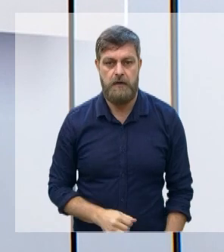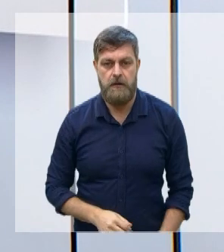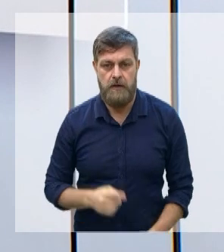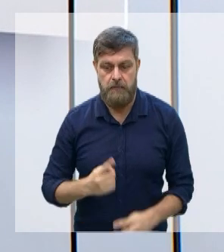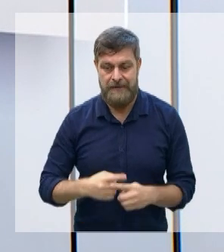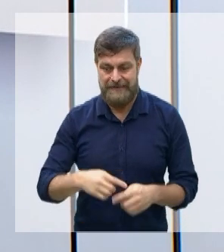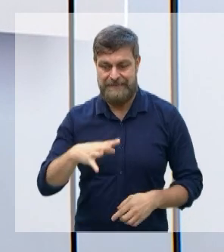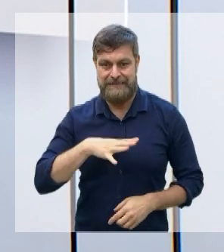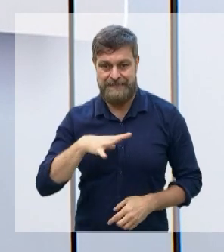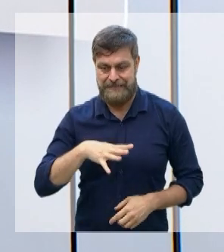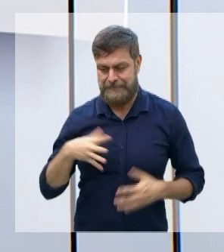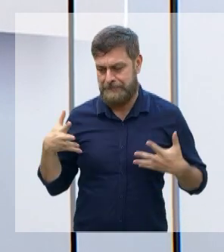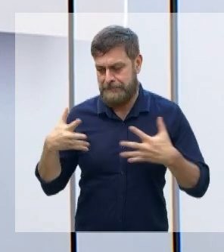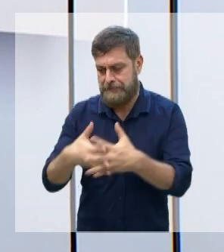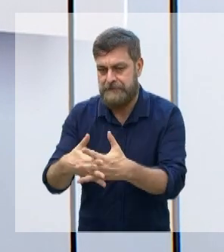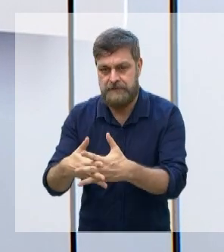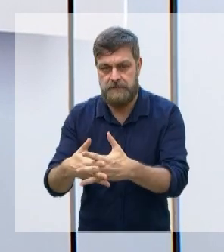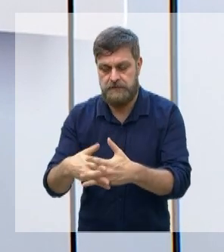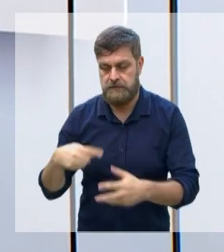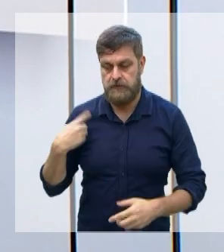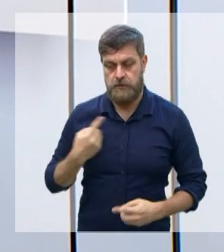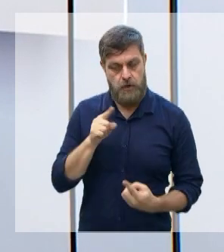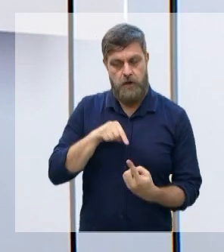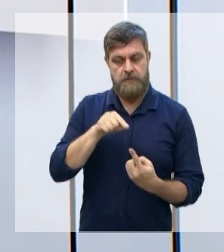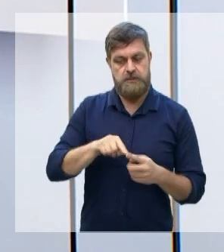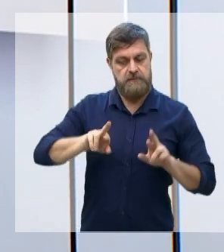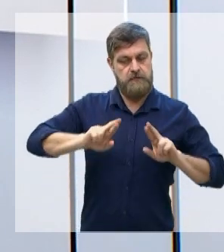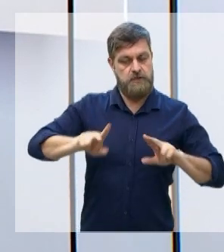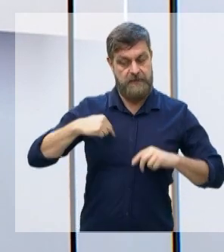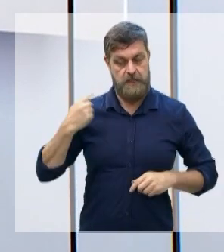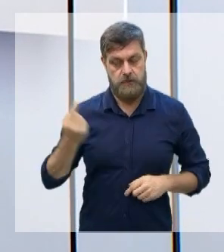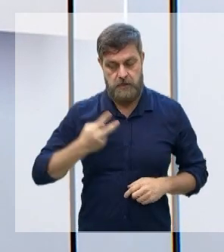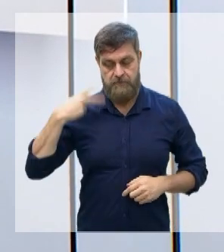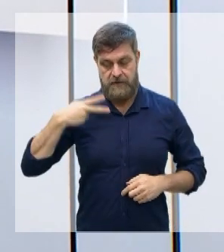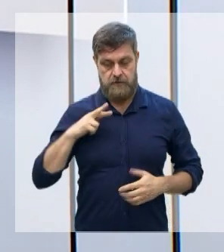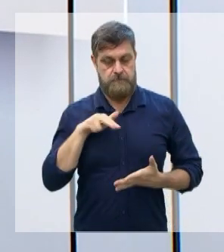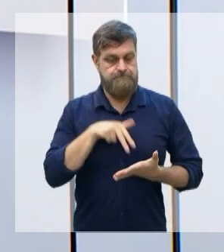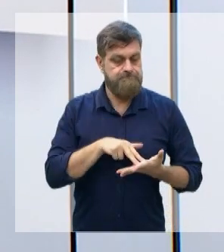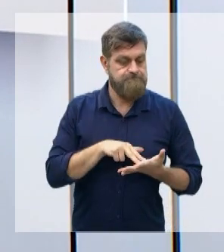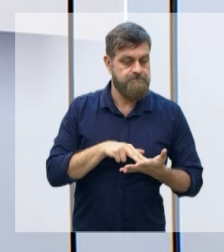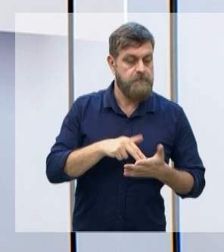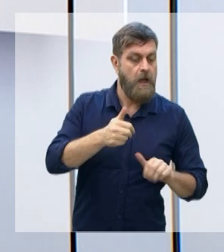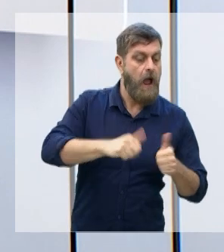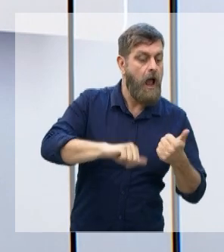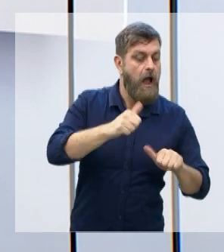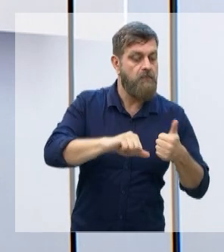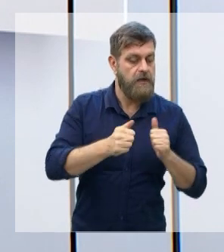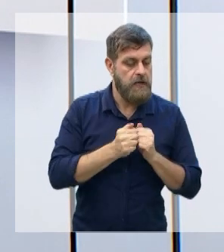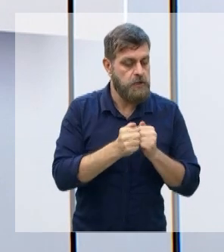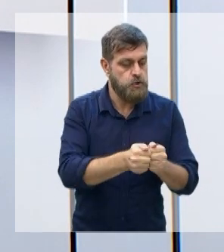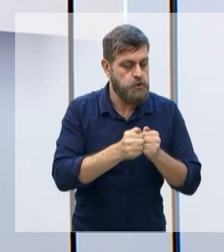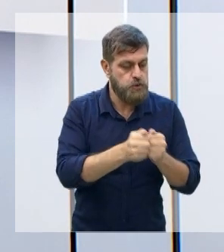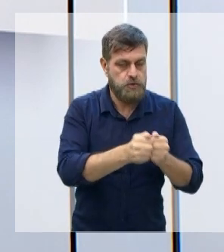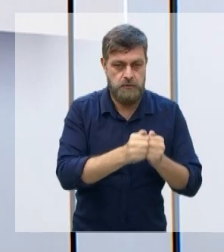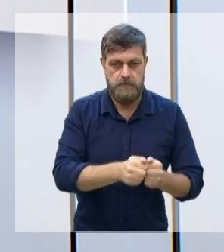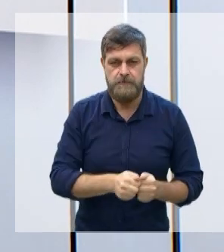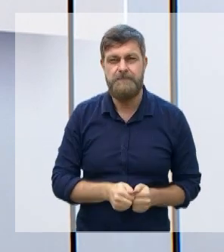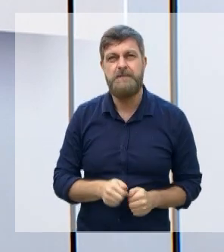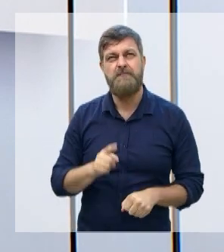para a cidade o que nós a intenção nossa é acompanhar as obras nós fizemos esse trabalho durante